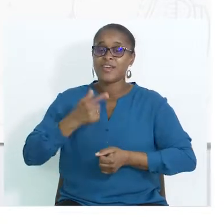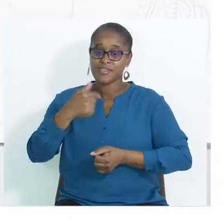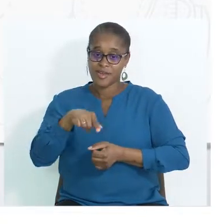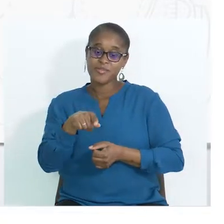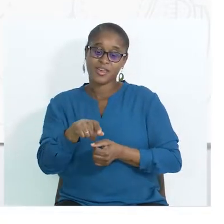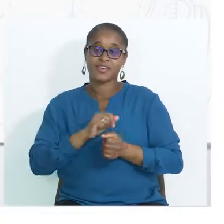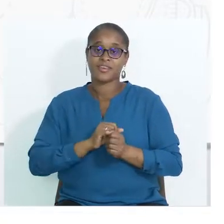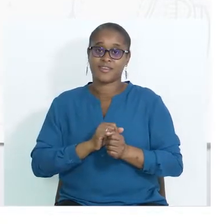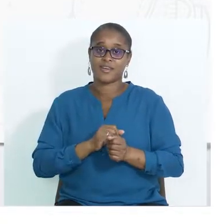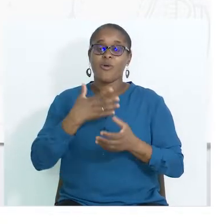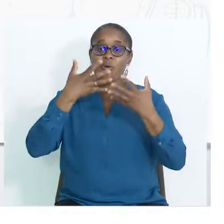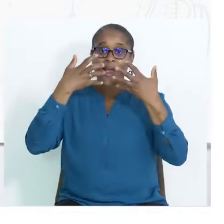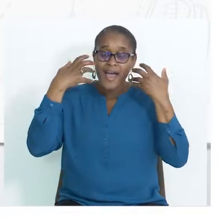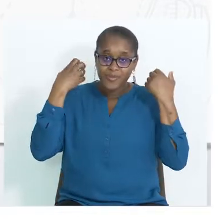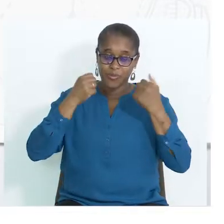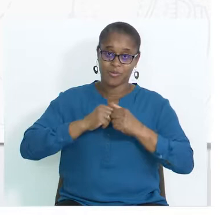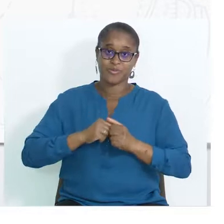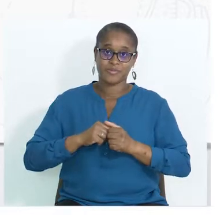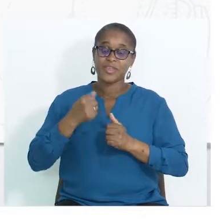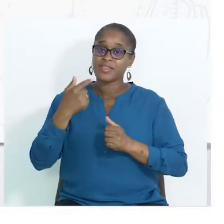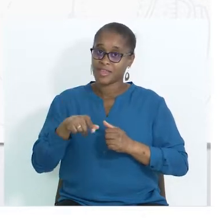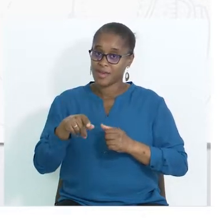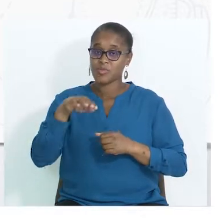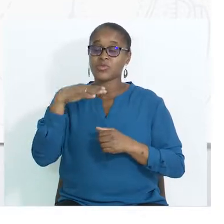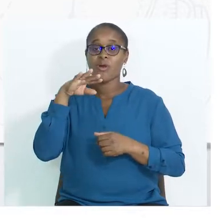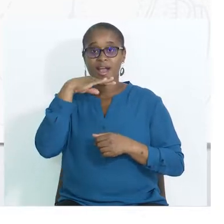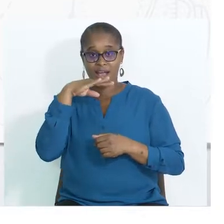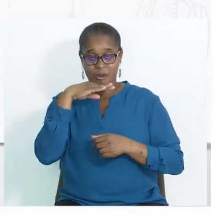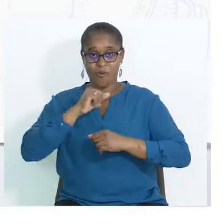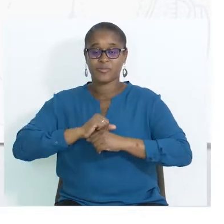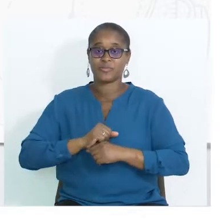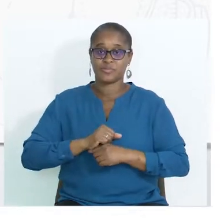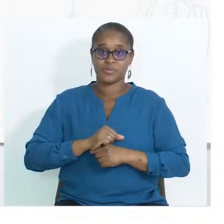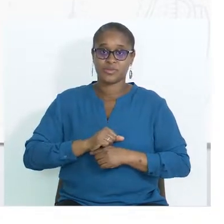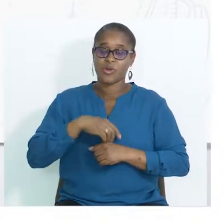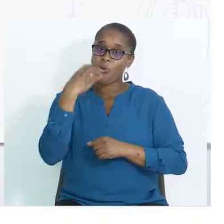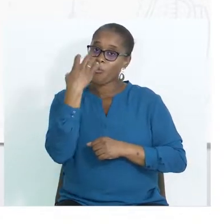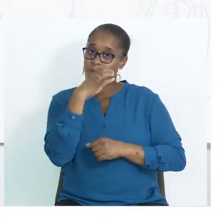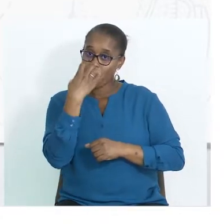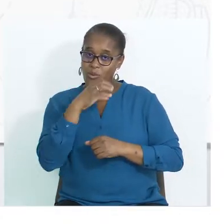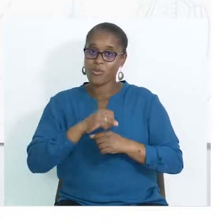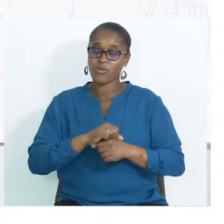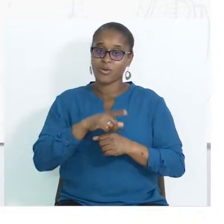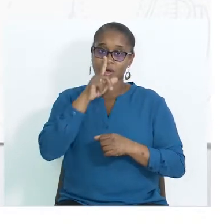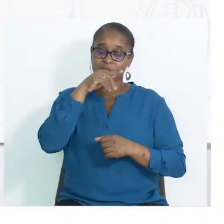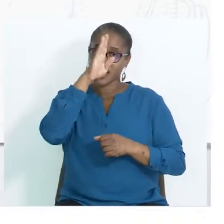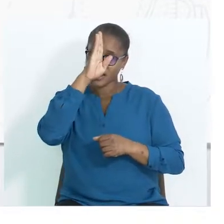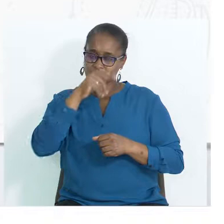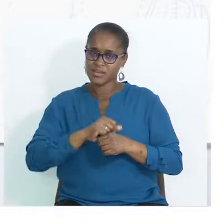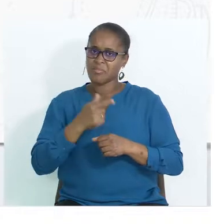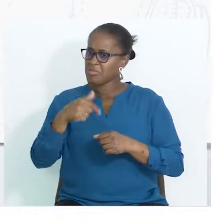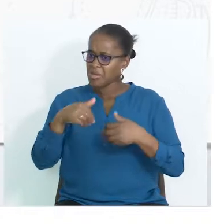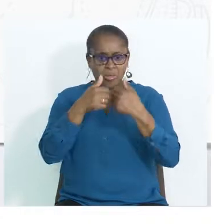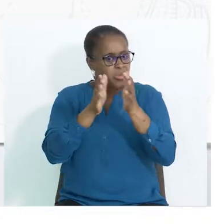temos aqui o gato temos o cão o porco a